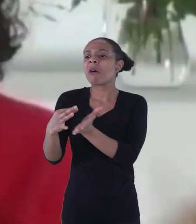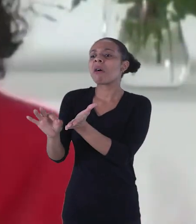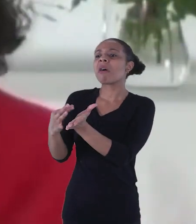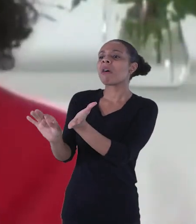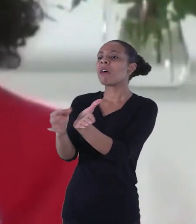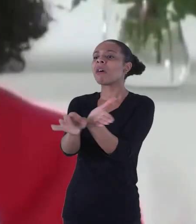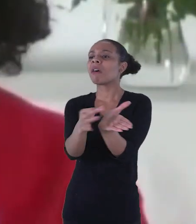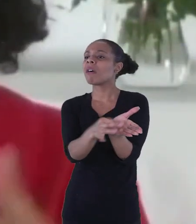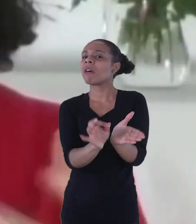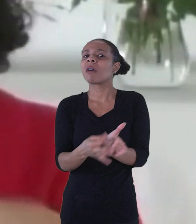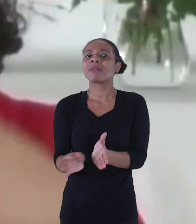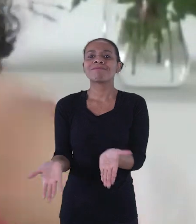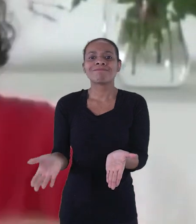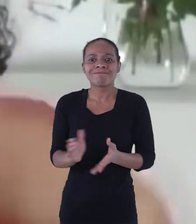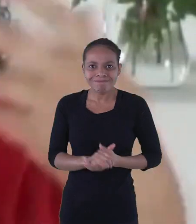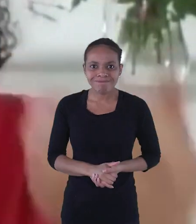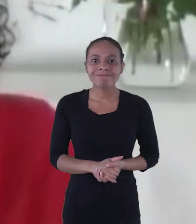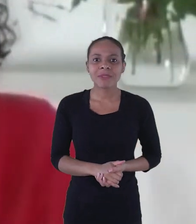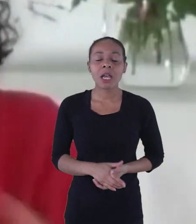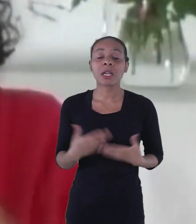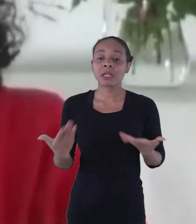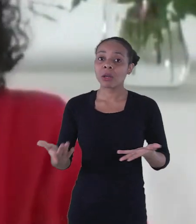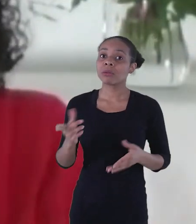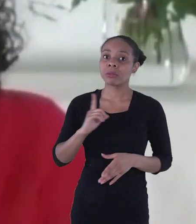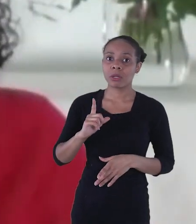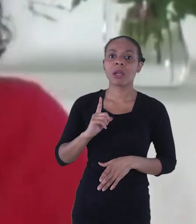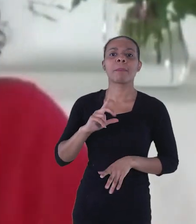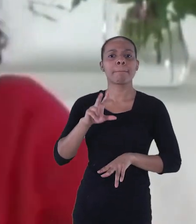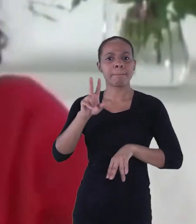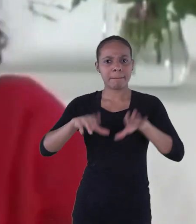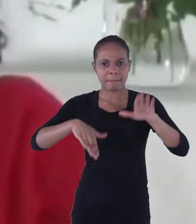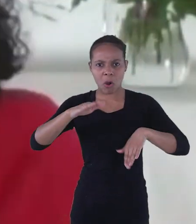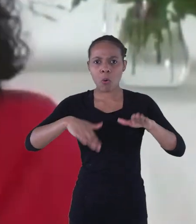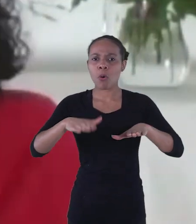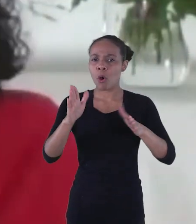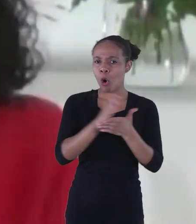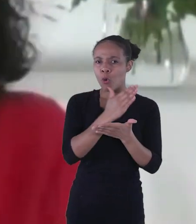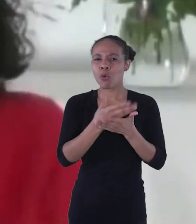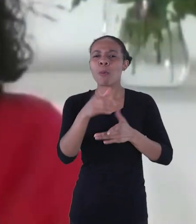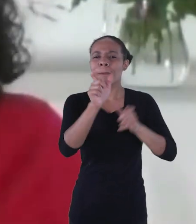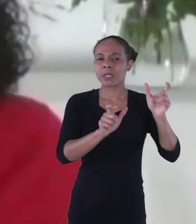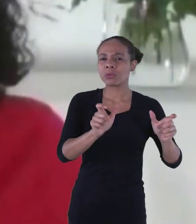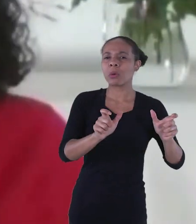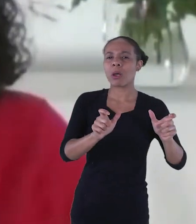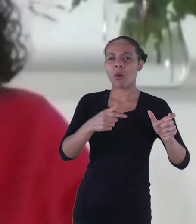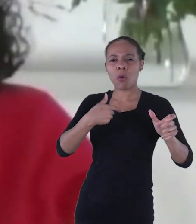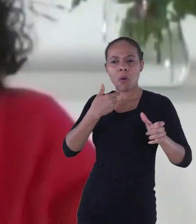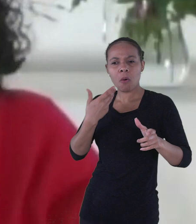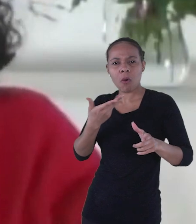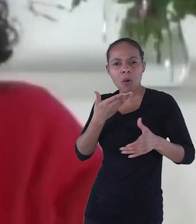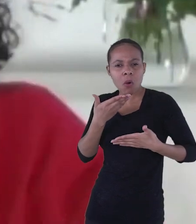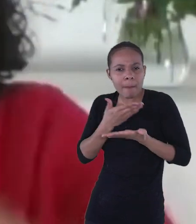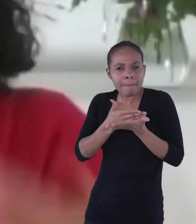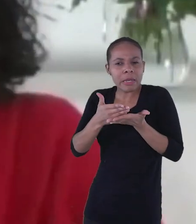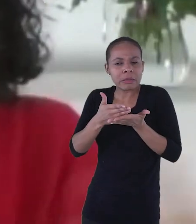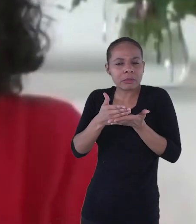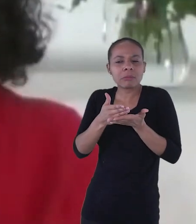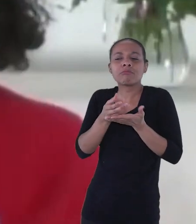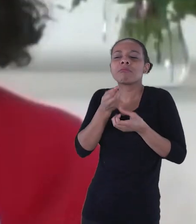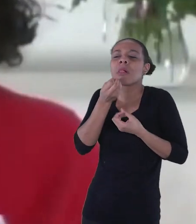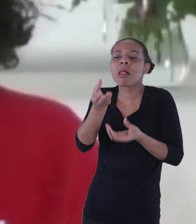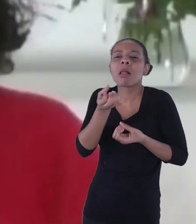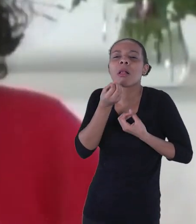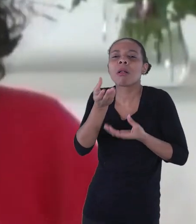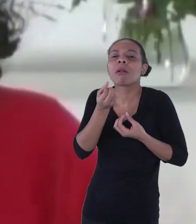queixa, que as pessoas começam a envenenar a Carolina e falam, você não é obrigada a aceitar dar autógrafo o tempo inteiro, você não